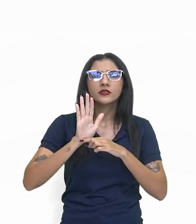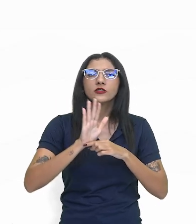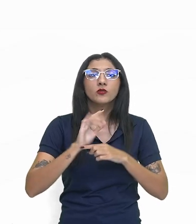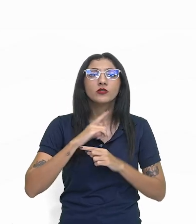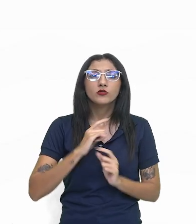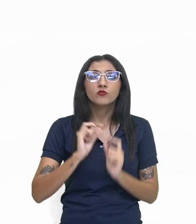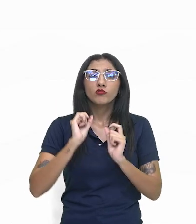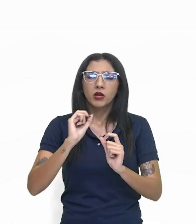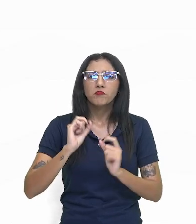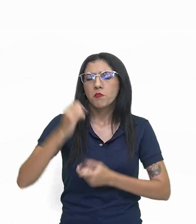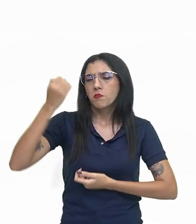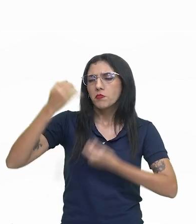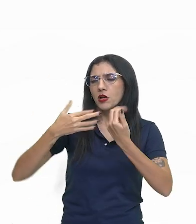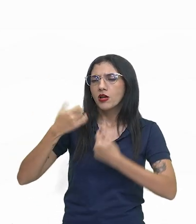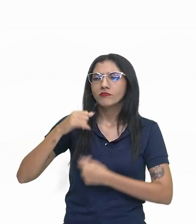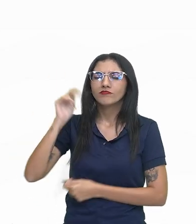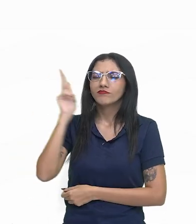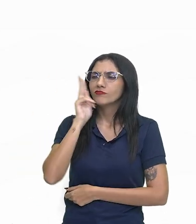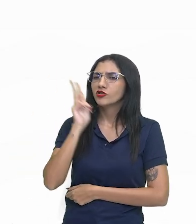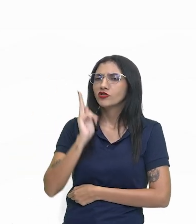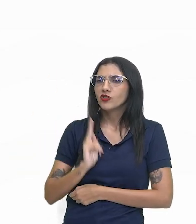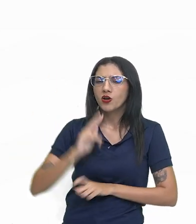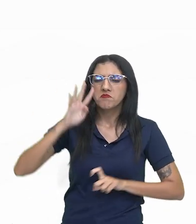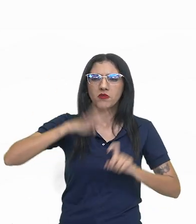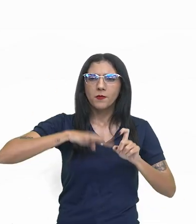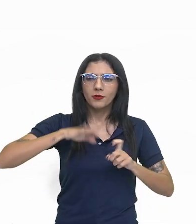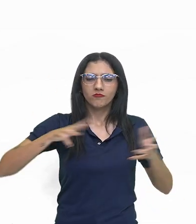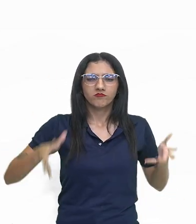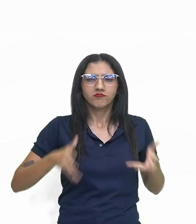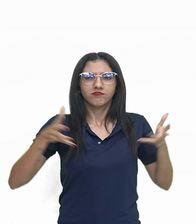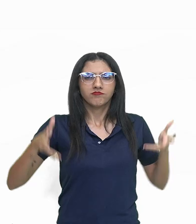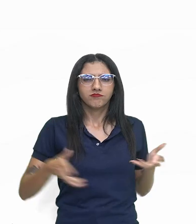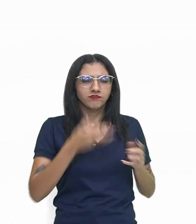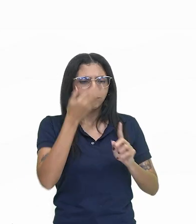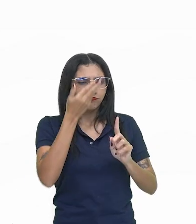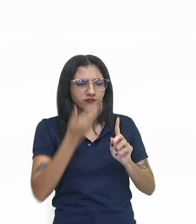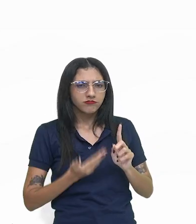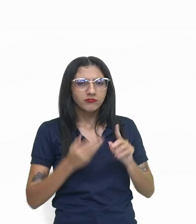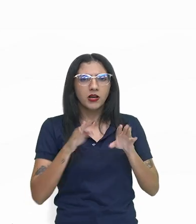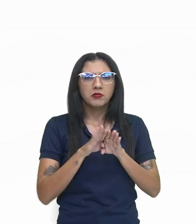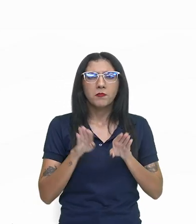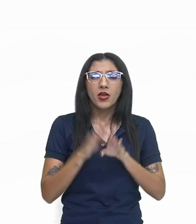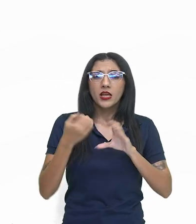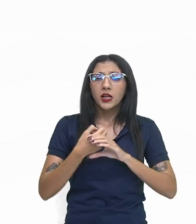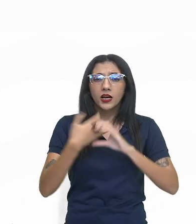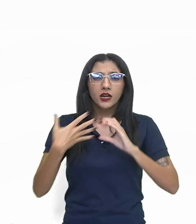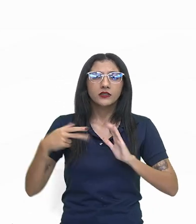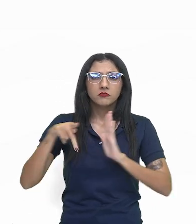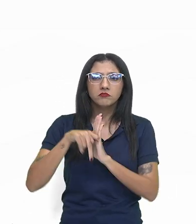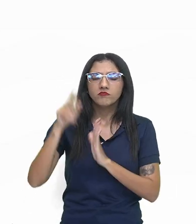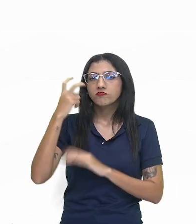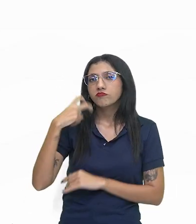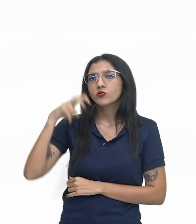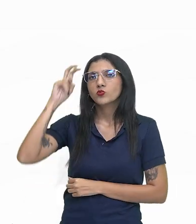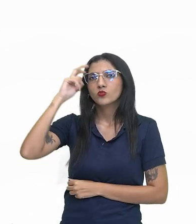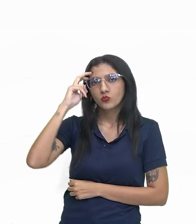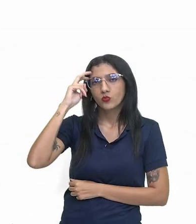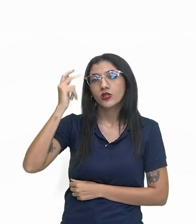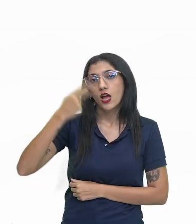o quê? Narrar histórias e lendas, exaltando personagens e elementos cultural do